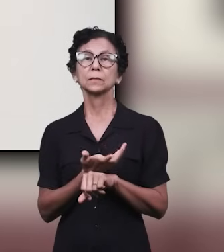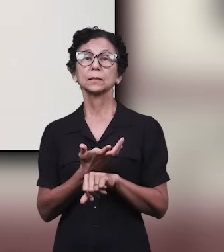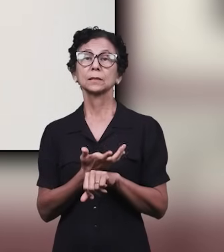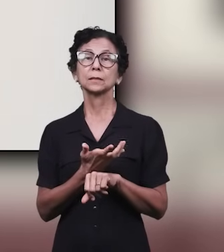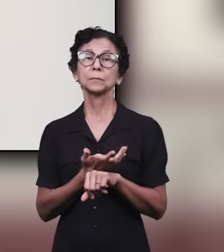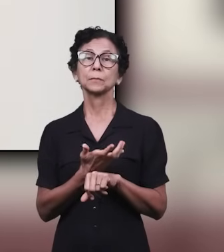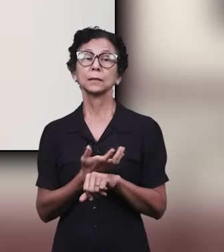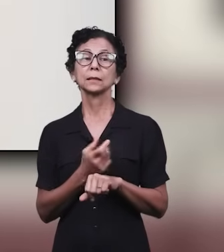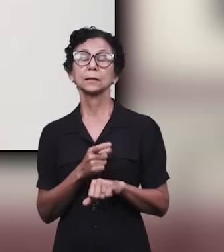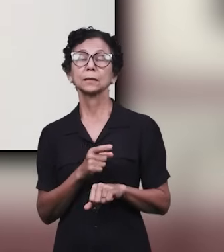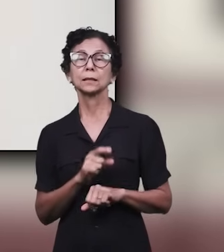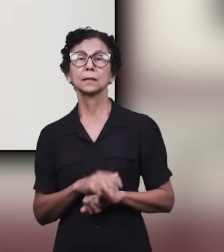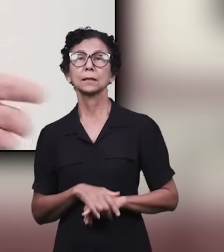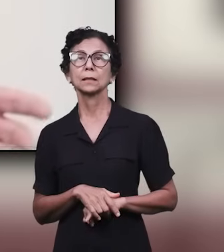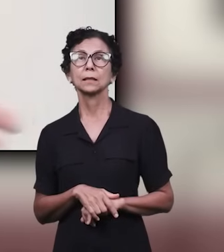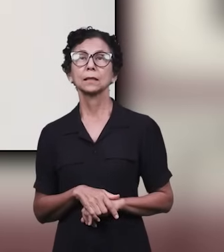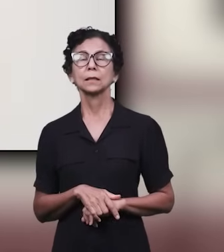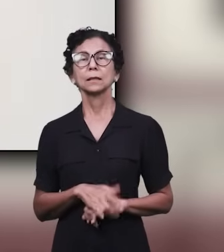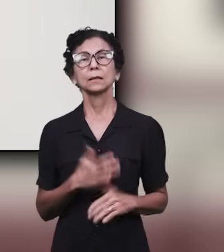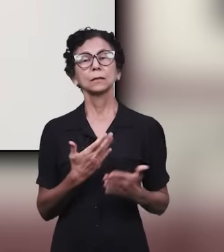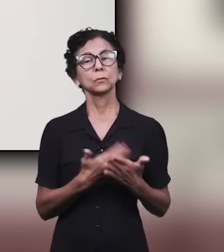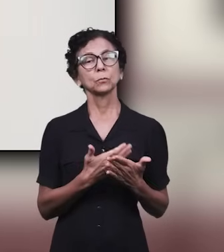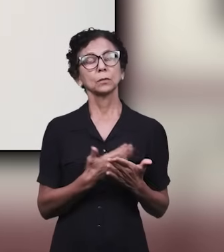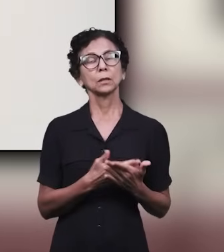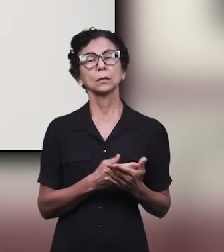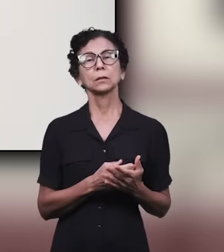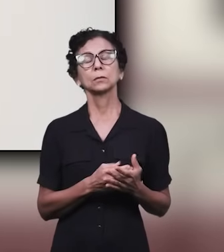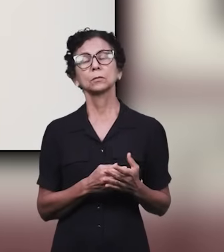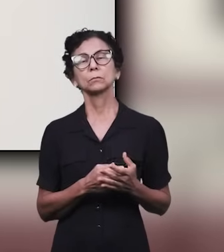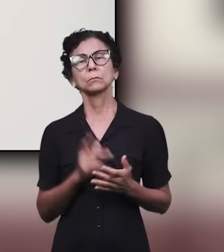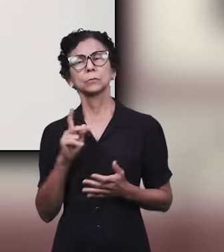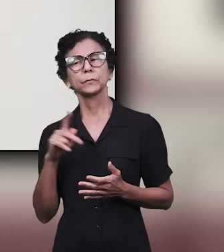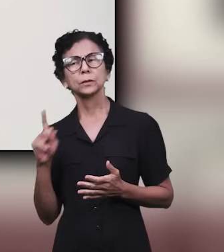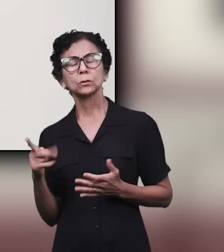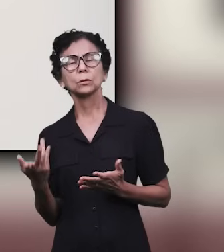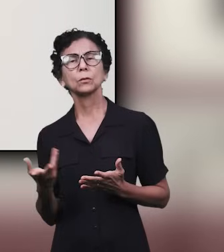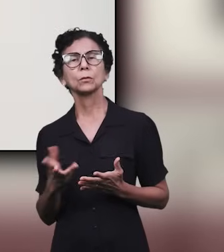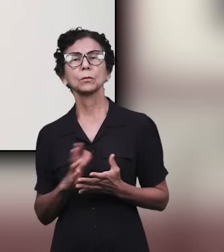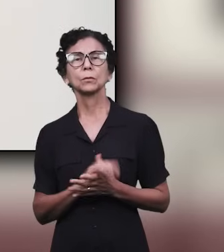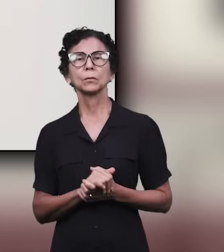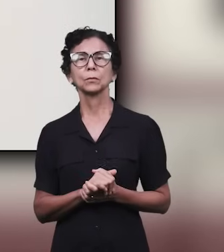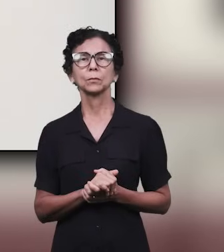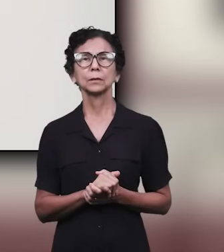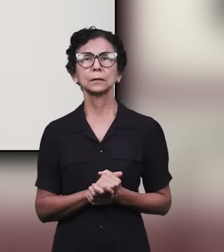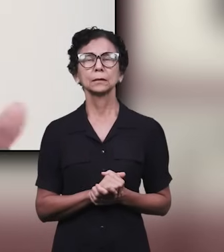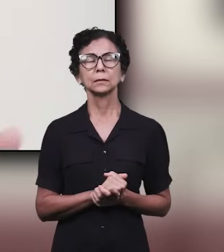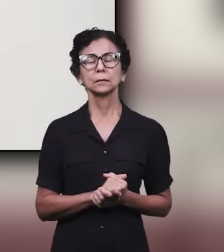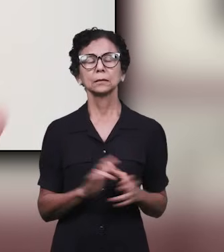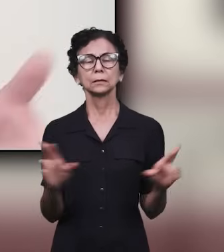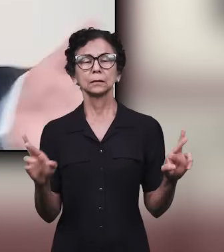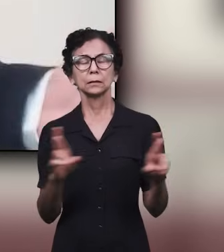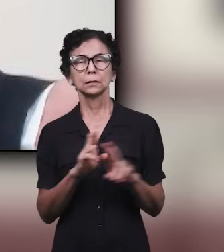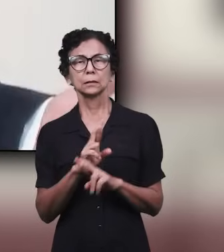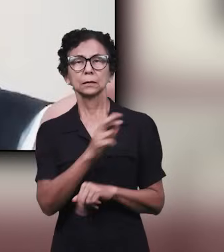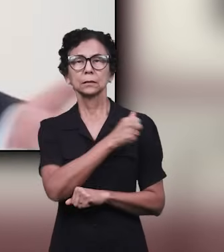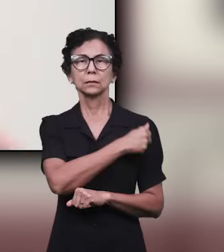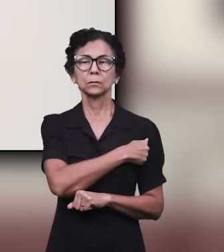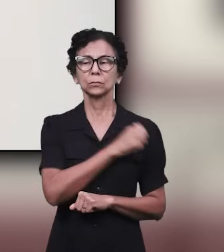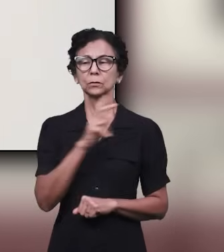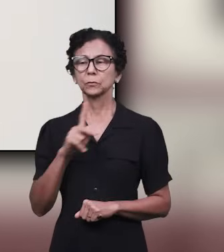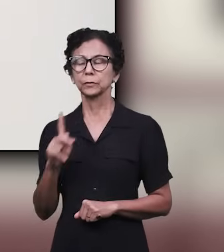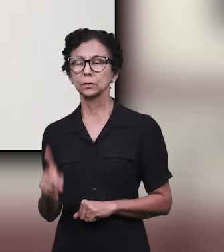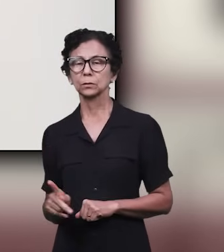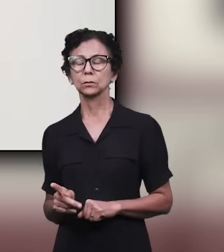durante o ano letivo, os professores, qual é essa relação de professor, aluno, a escola e os